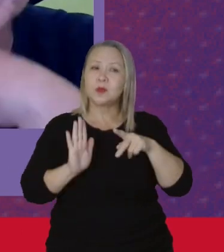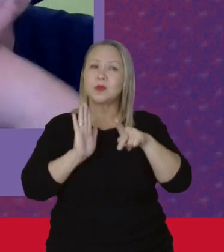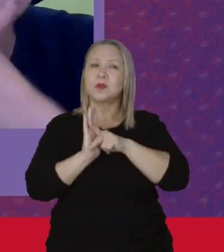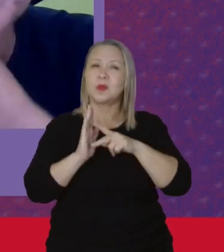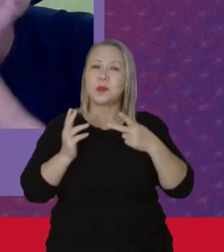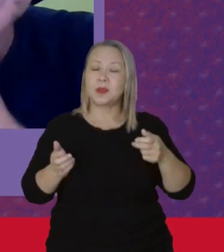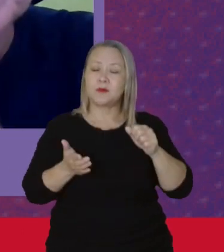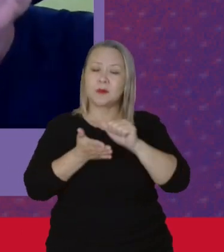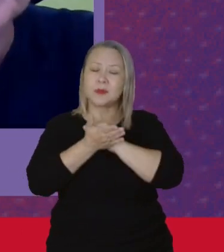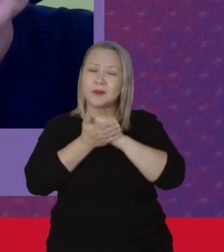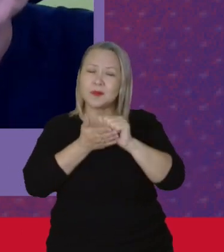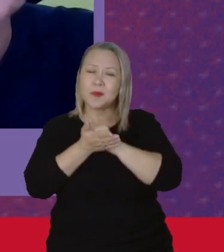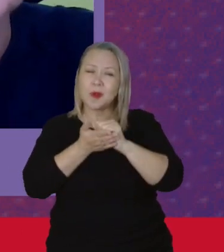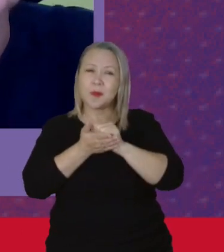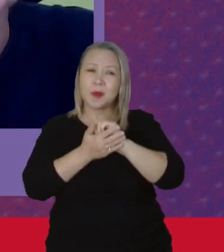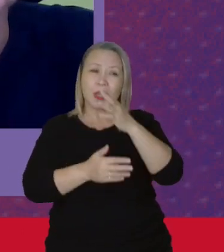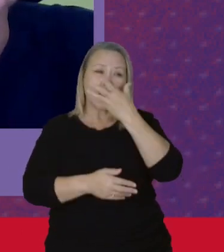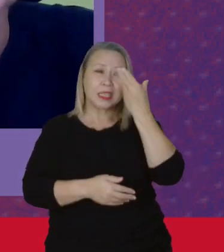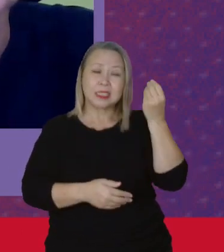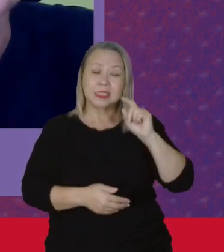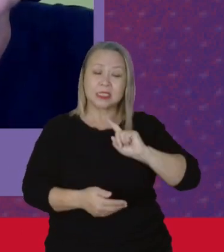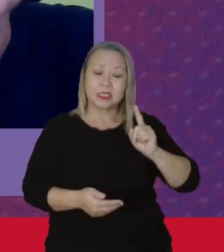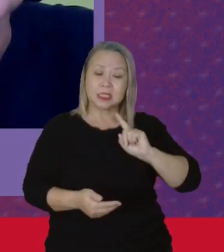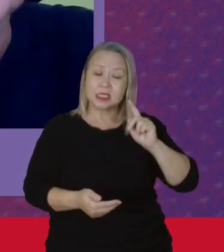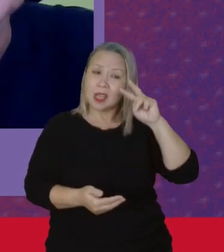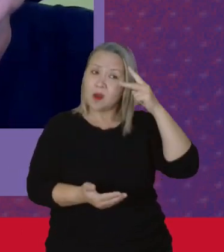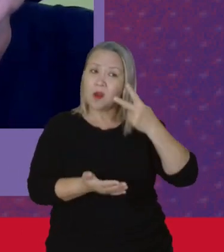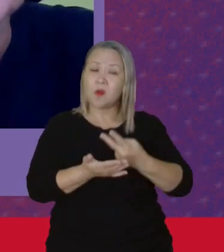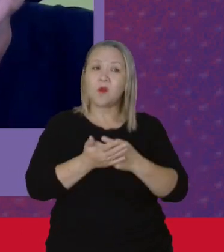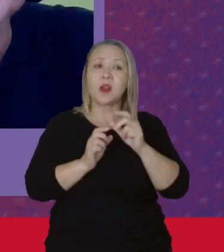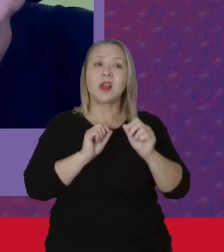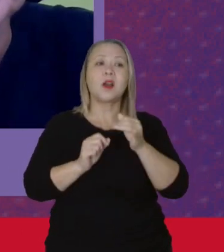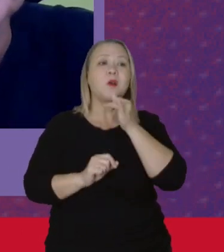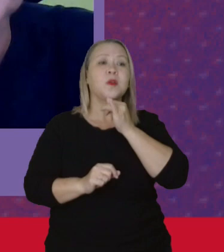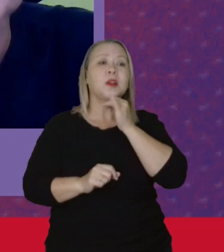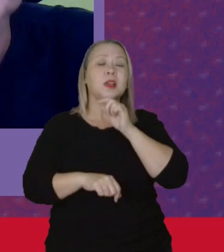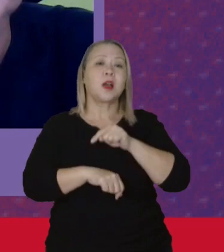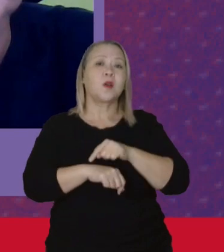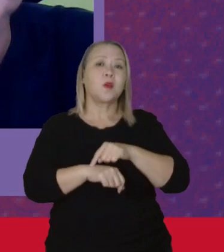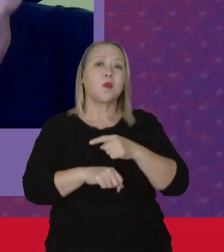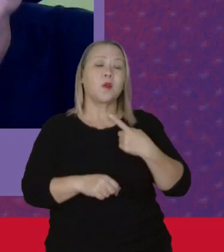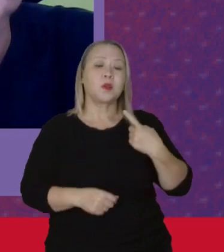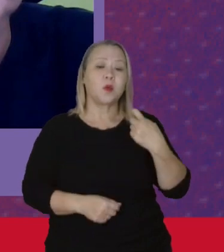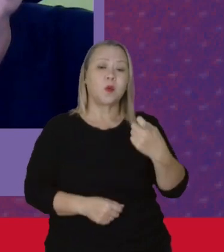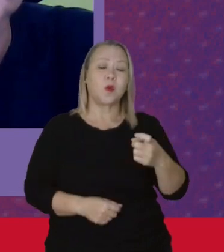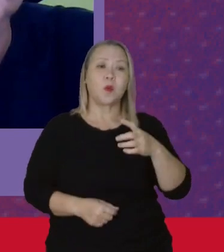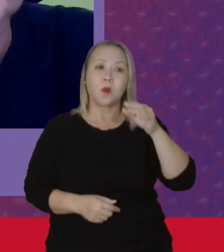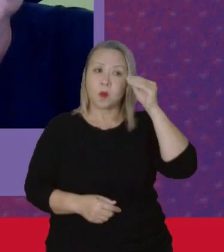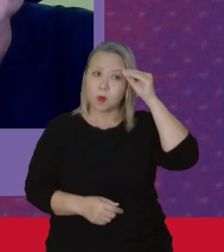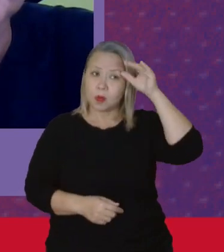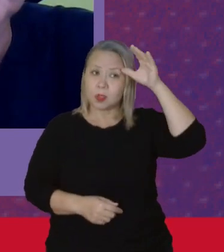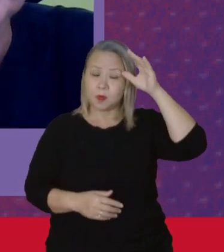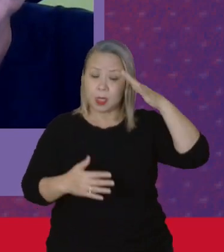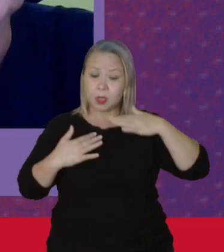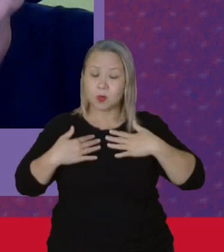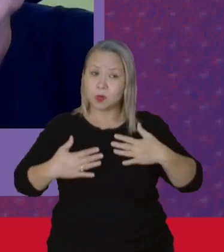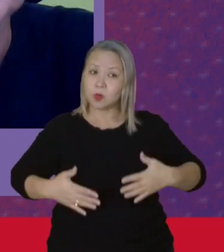foi apagado, não foi reconhecido, como, por exemplo, quando o único conhecimento, né, sobre o corpo